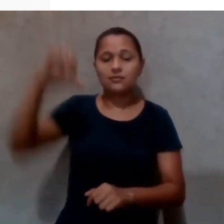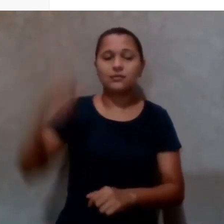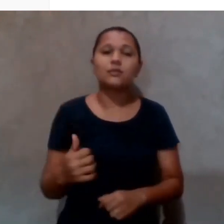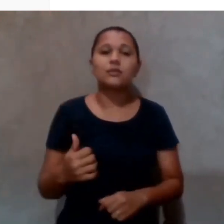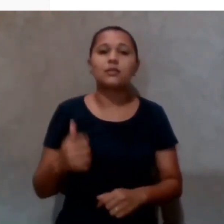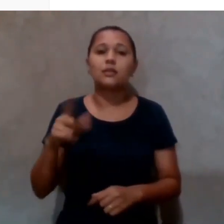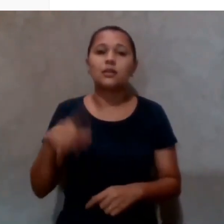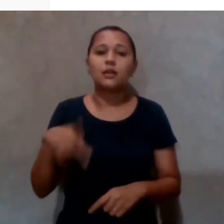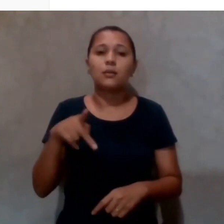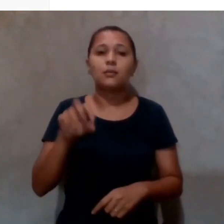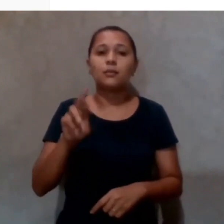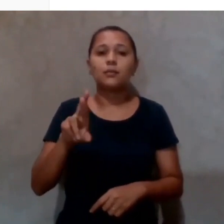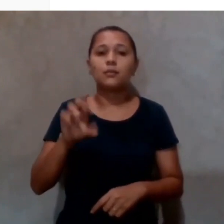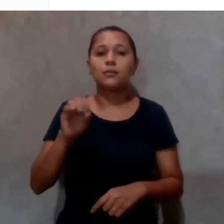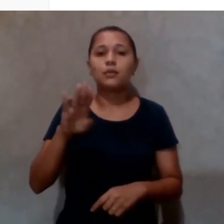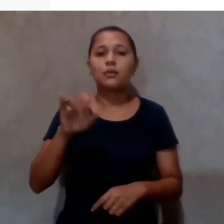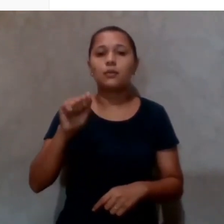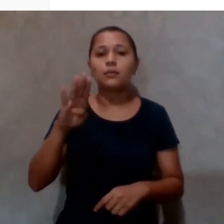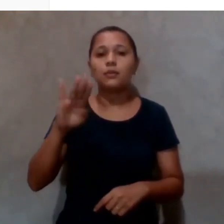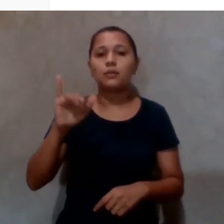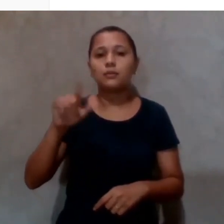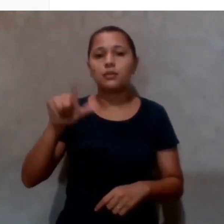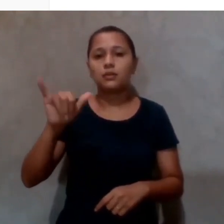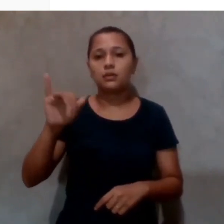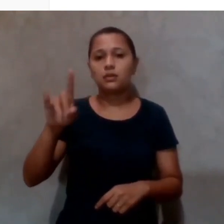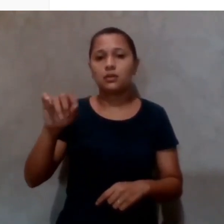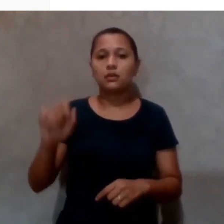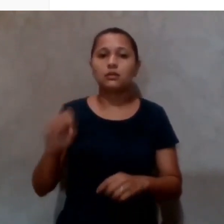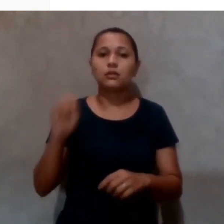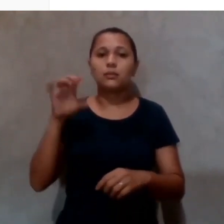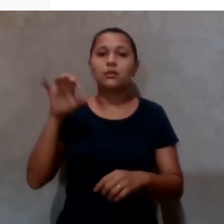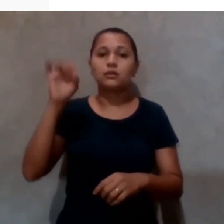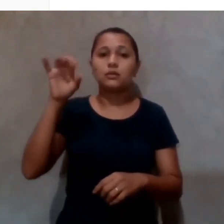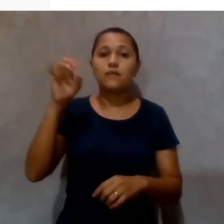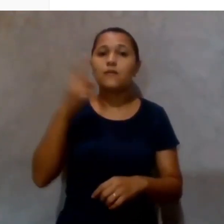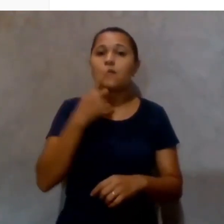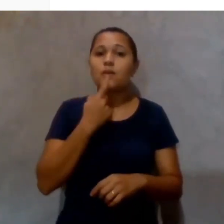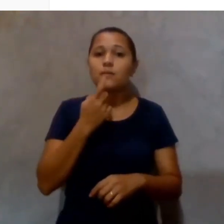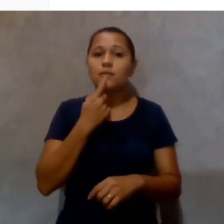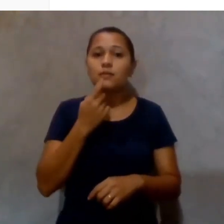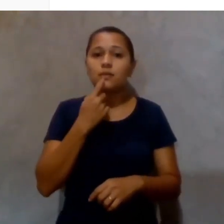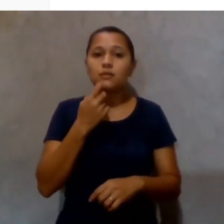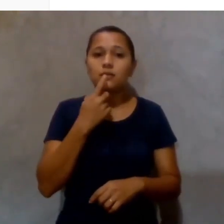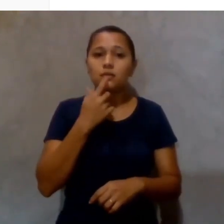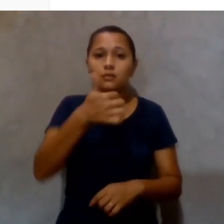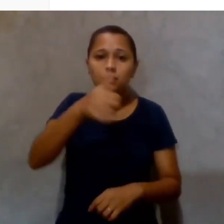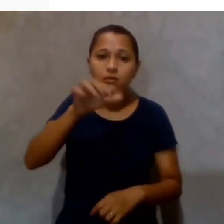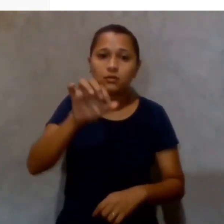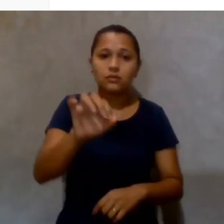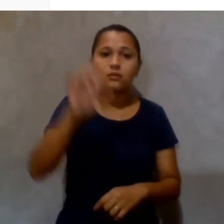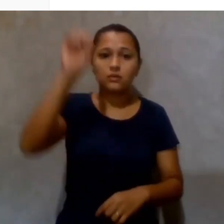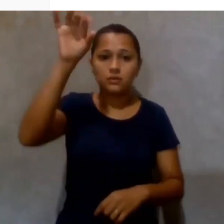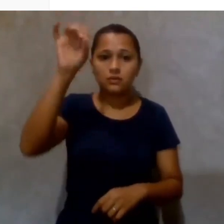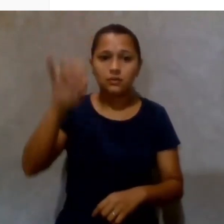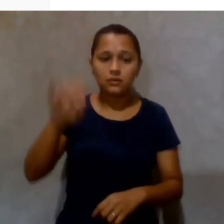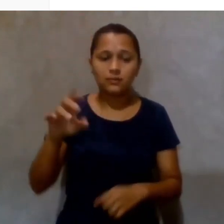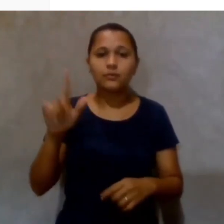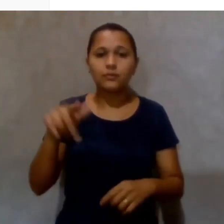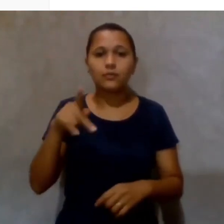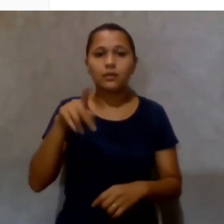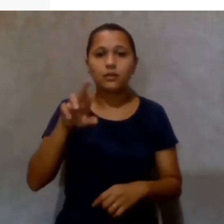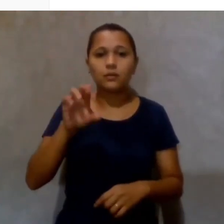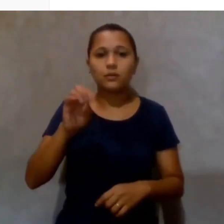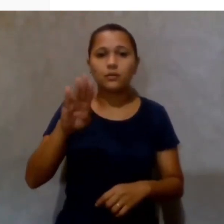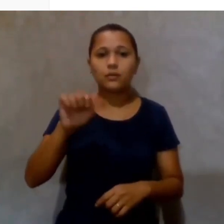aparecer a cor vermelha nos 10 semáforos. Essa aí vai ser a probabilidade da nossa